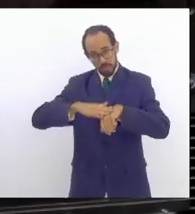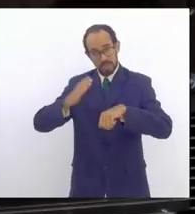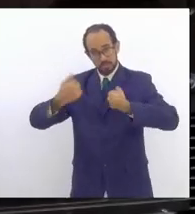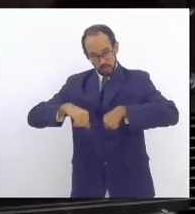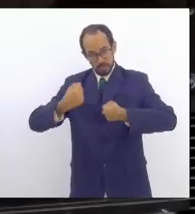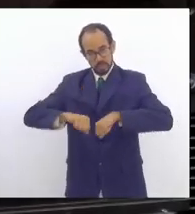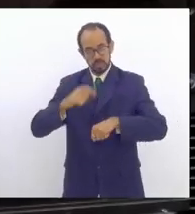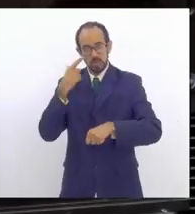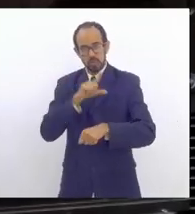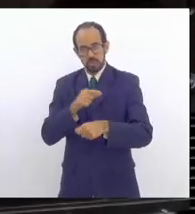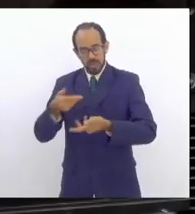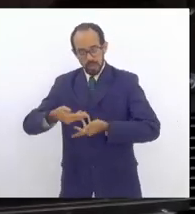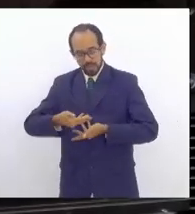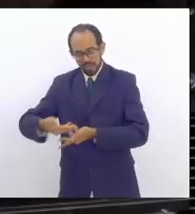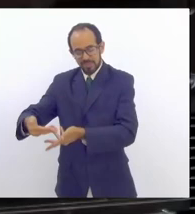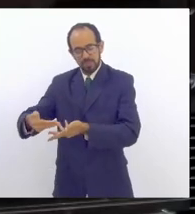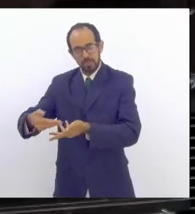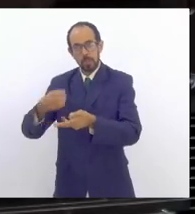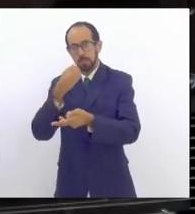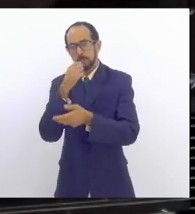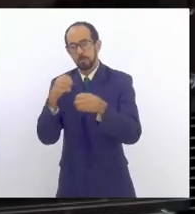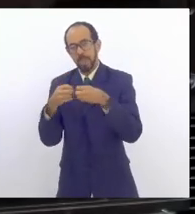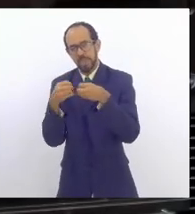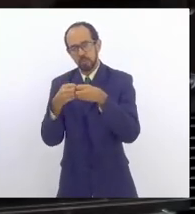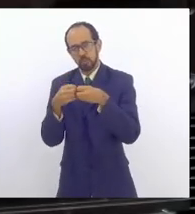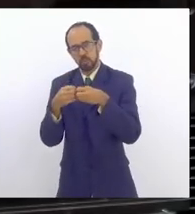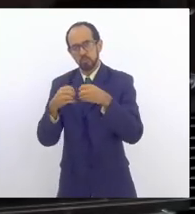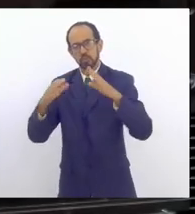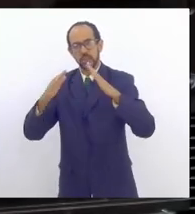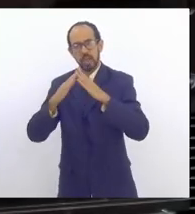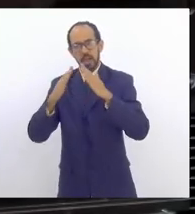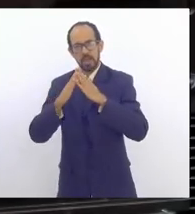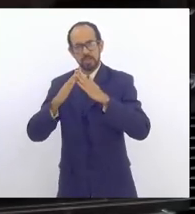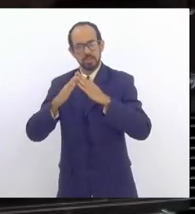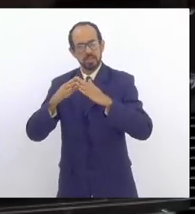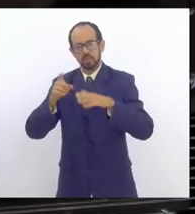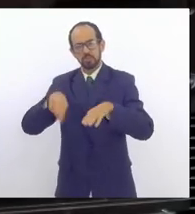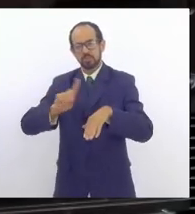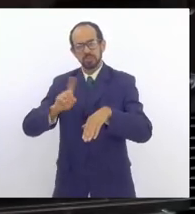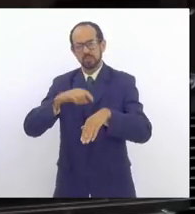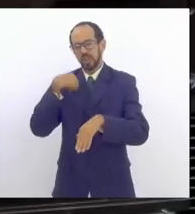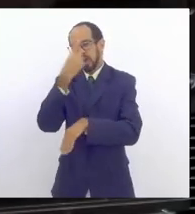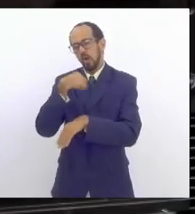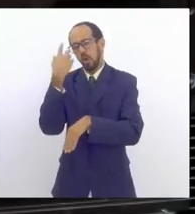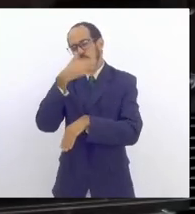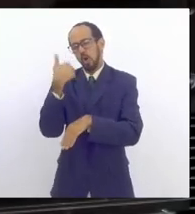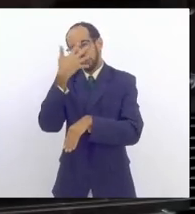ter que enfrentar horas de viagem e busca de um tratamento médico, Washington Reis.